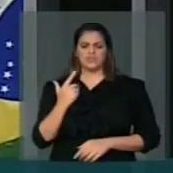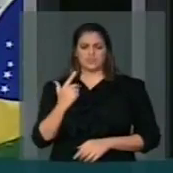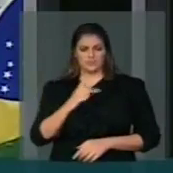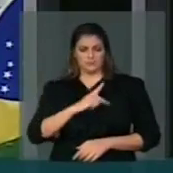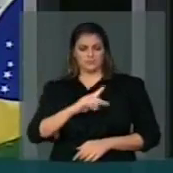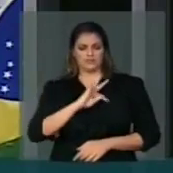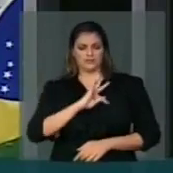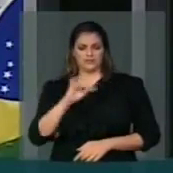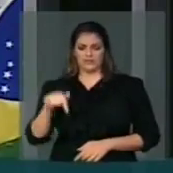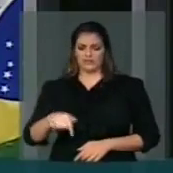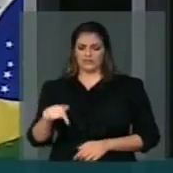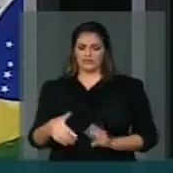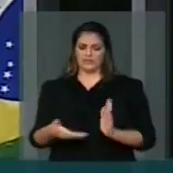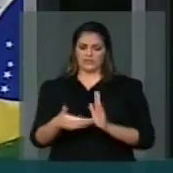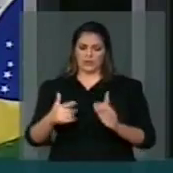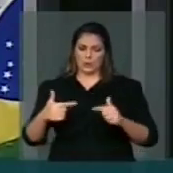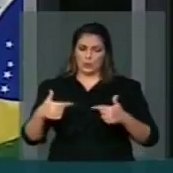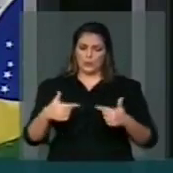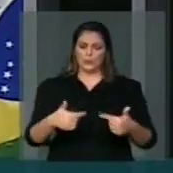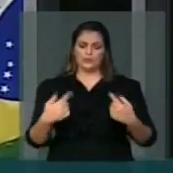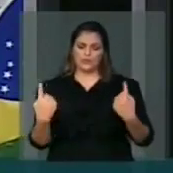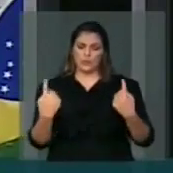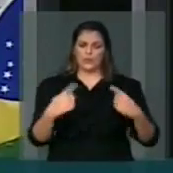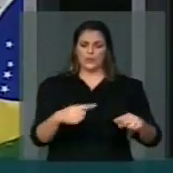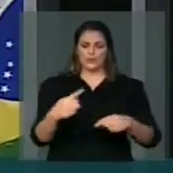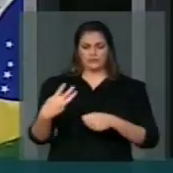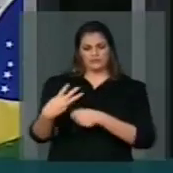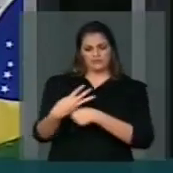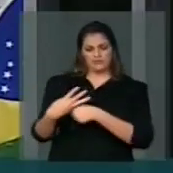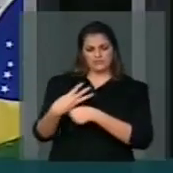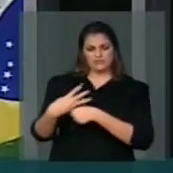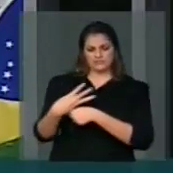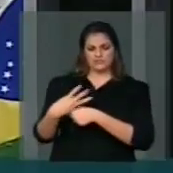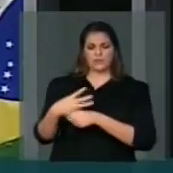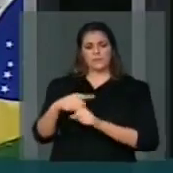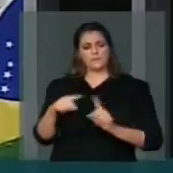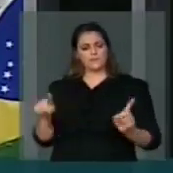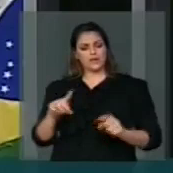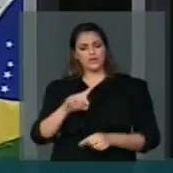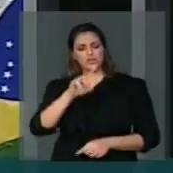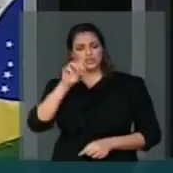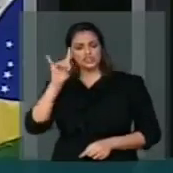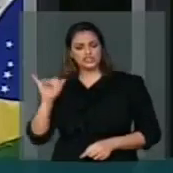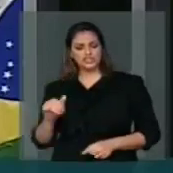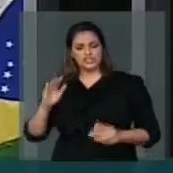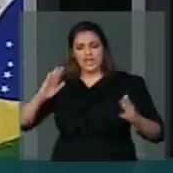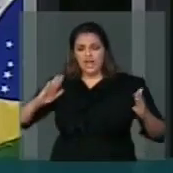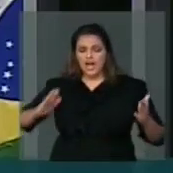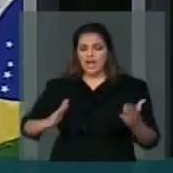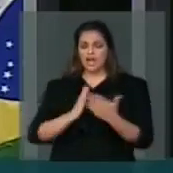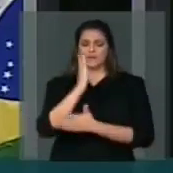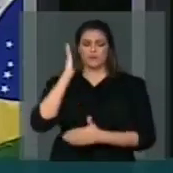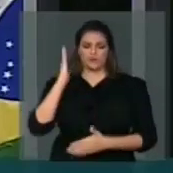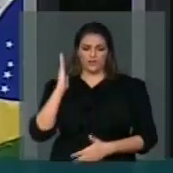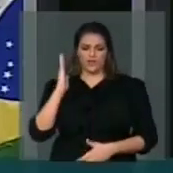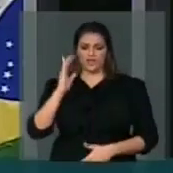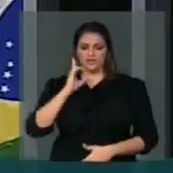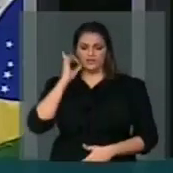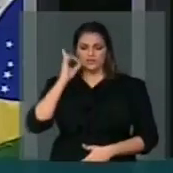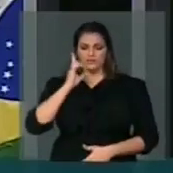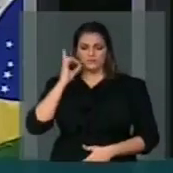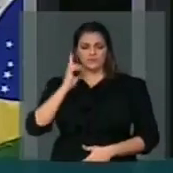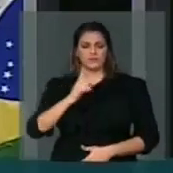dos Trabalhadores contra a terceirização. No dia que a matéria foi aprovada, o deputado